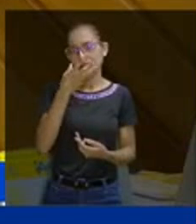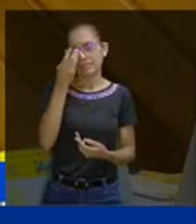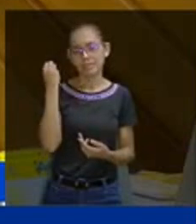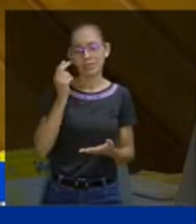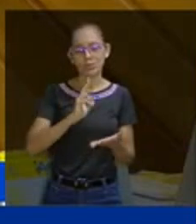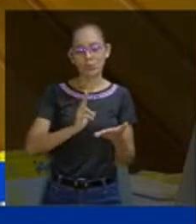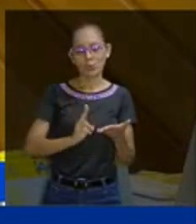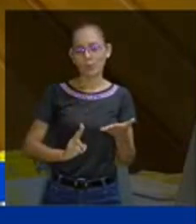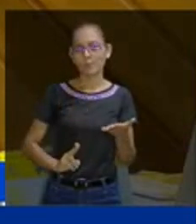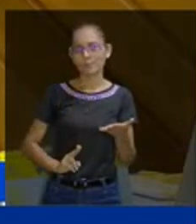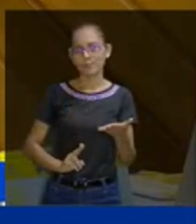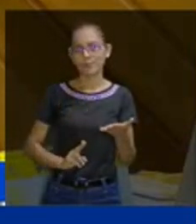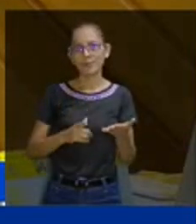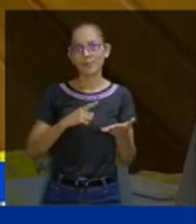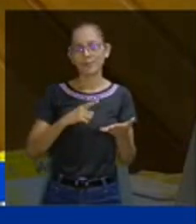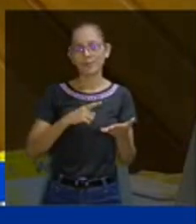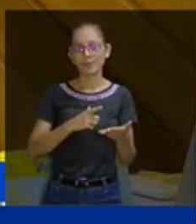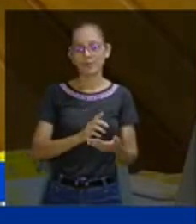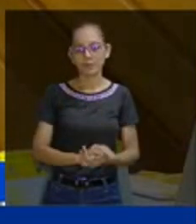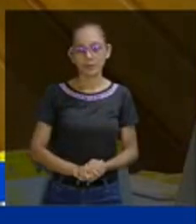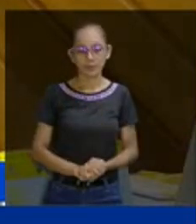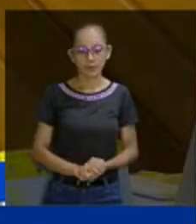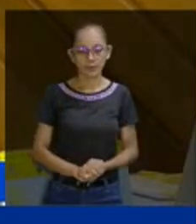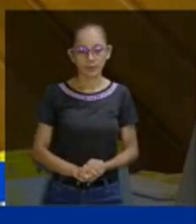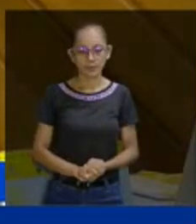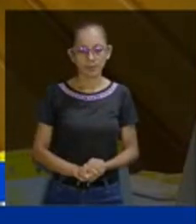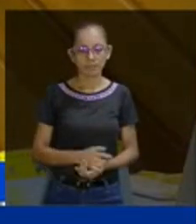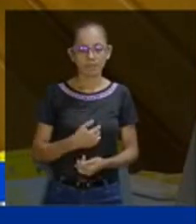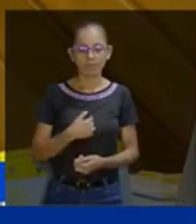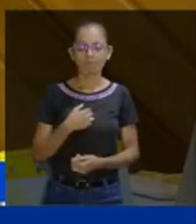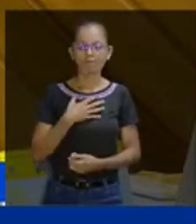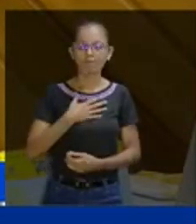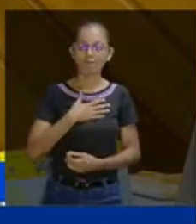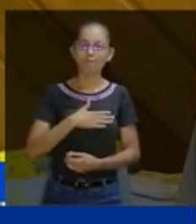perdão. É bom que para mim foi uma honra